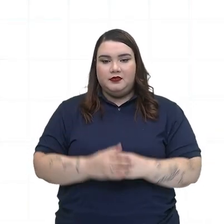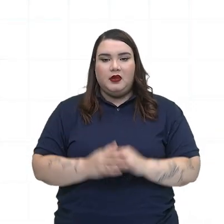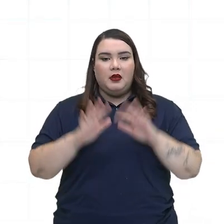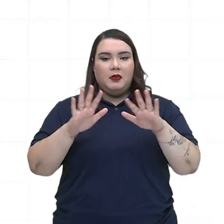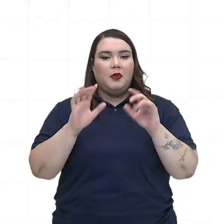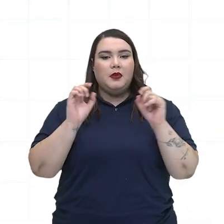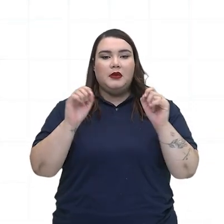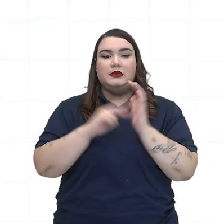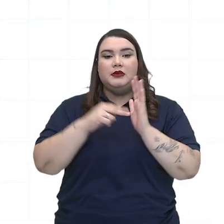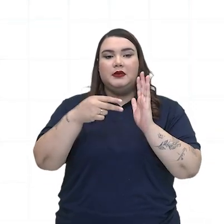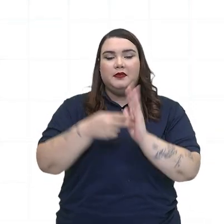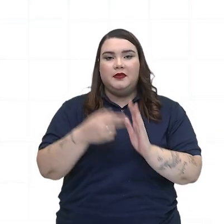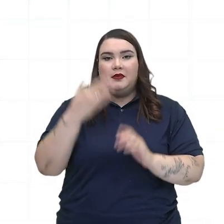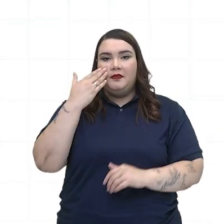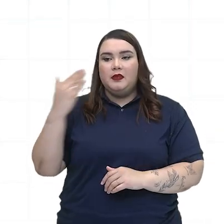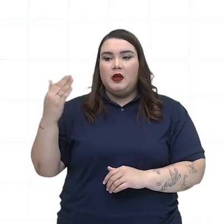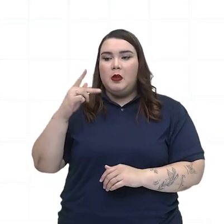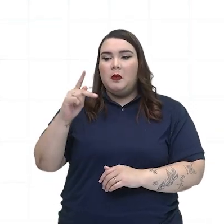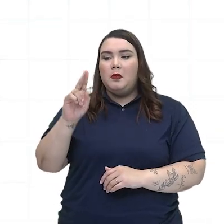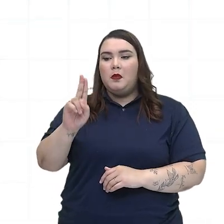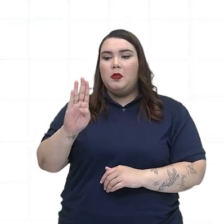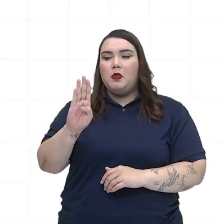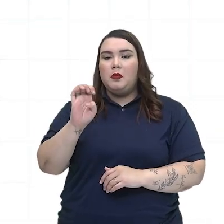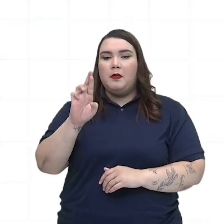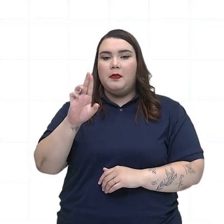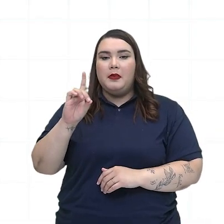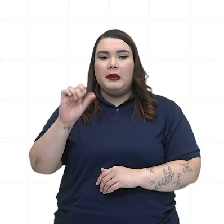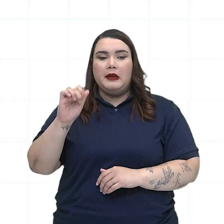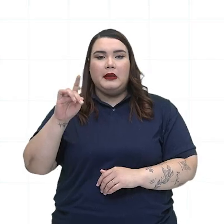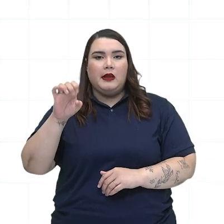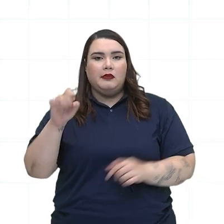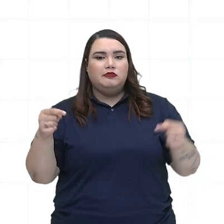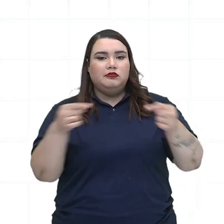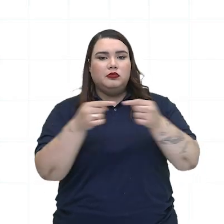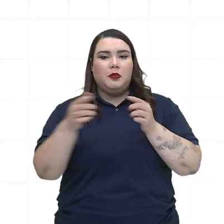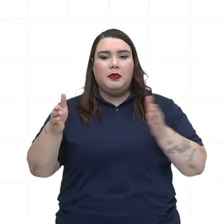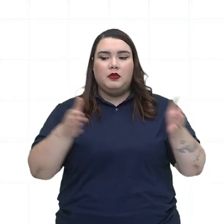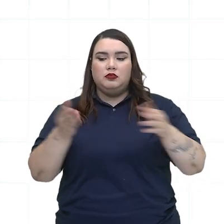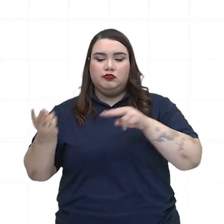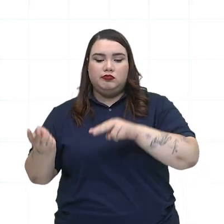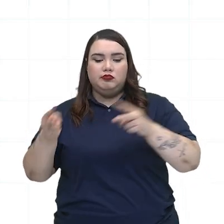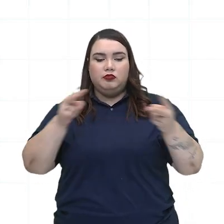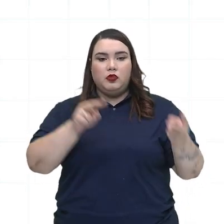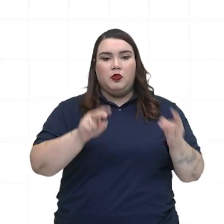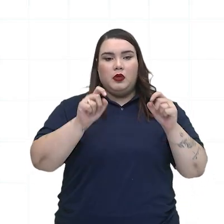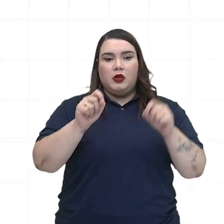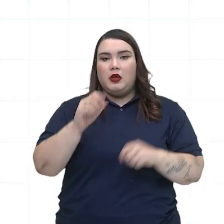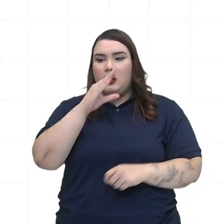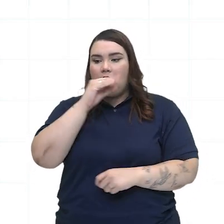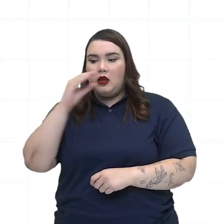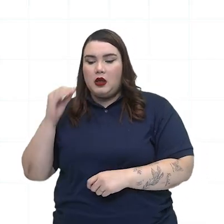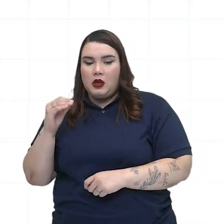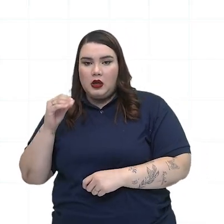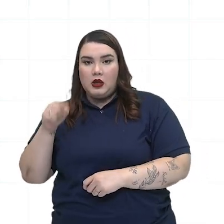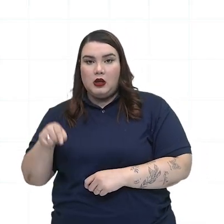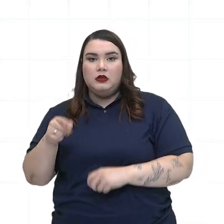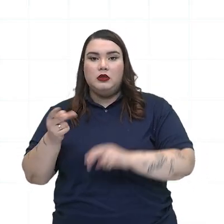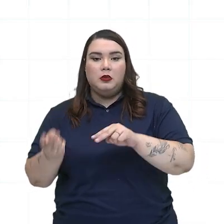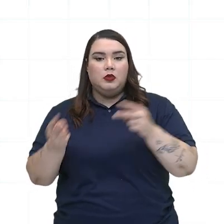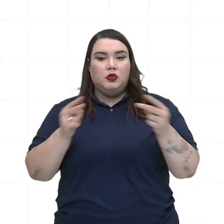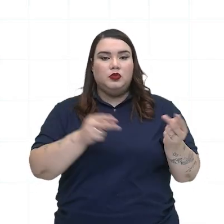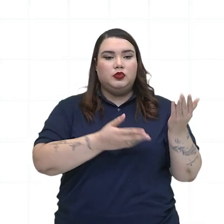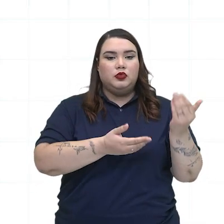a puberdade é um período de transição entre a infância e a vida adulta, marcada por um conjunto de mudanças físicas,